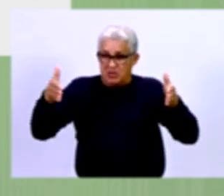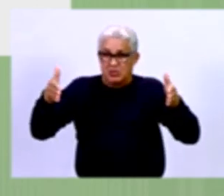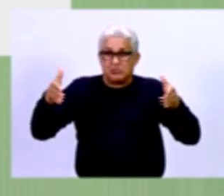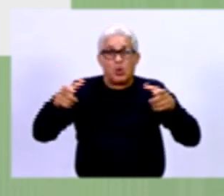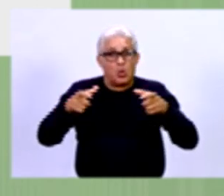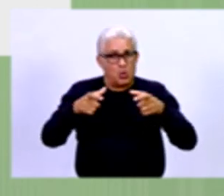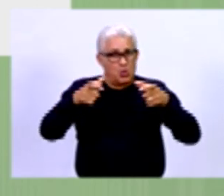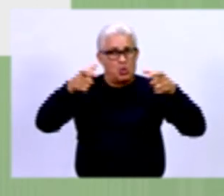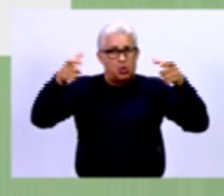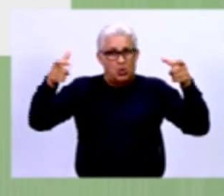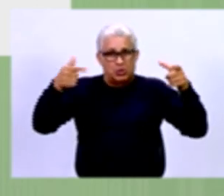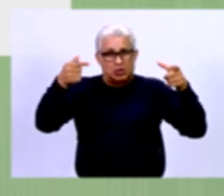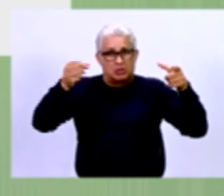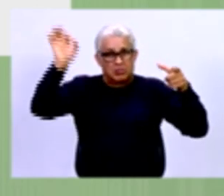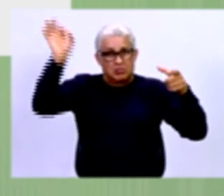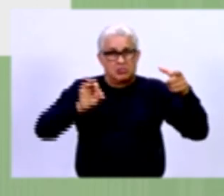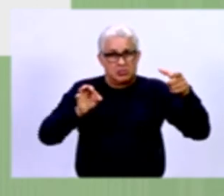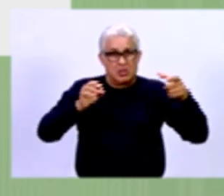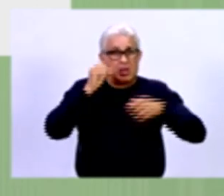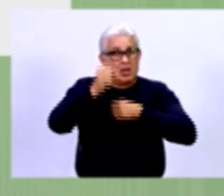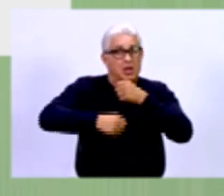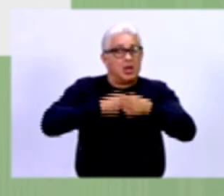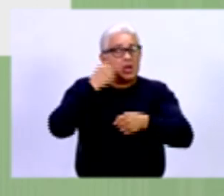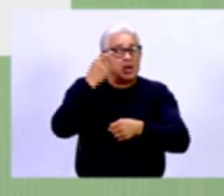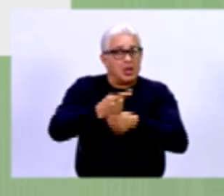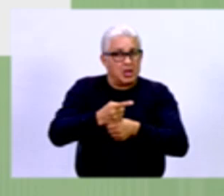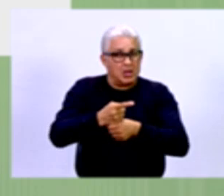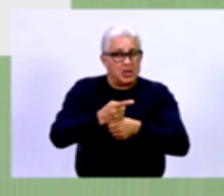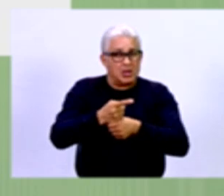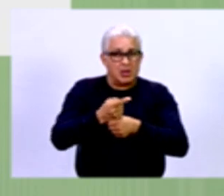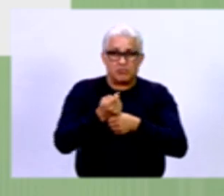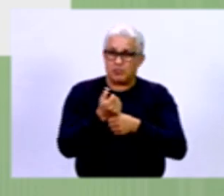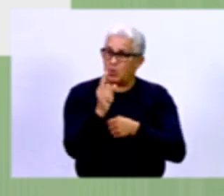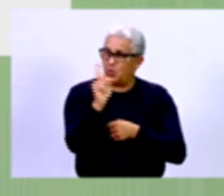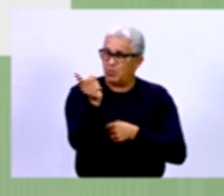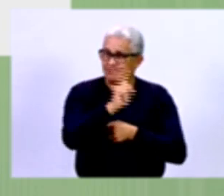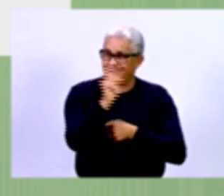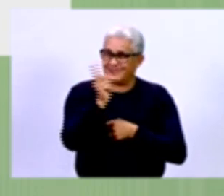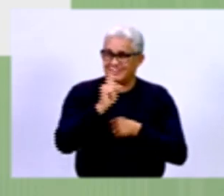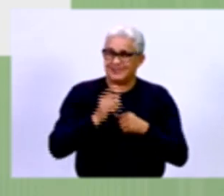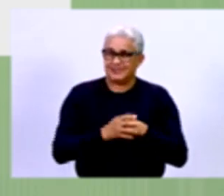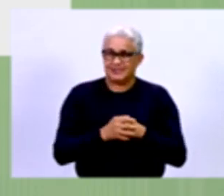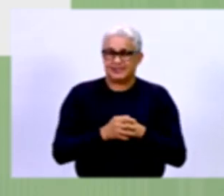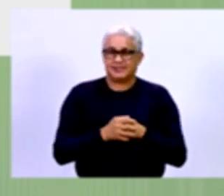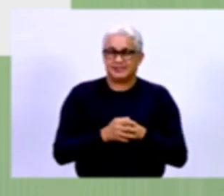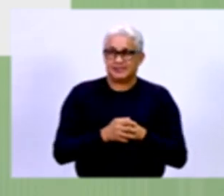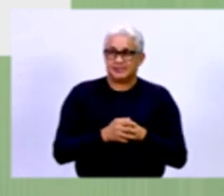de 7% ao ano, o que não é pouco. Isso